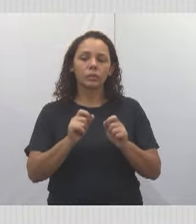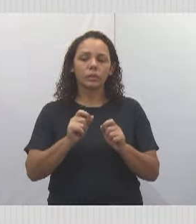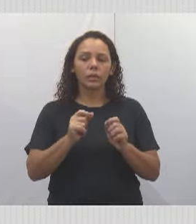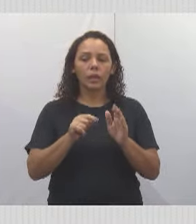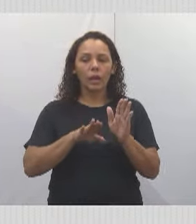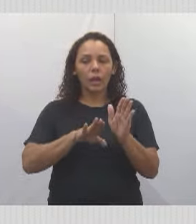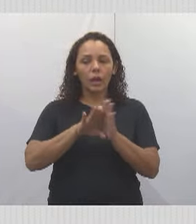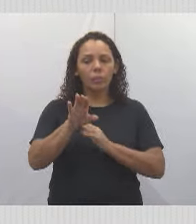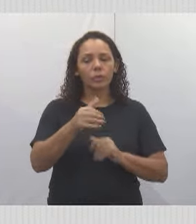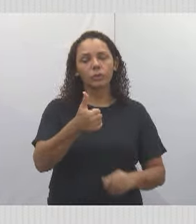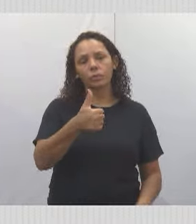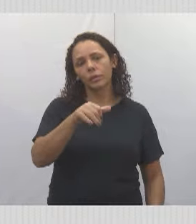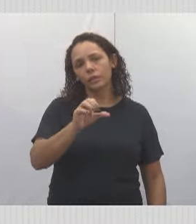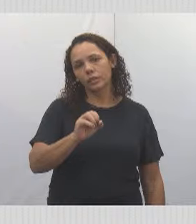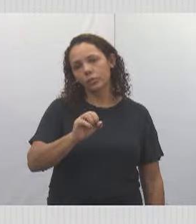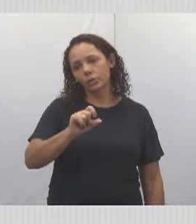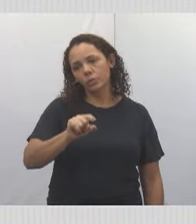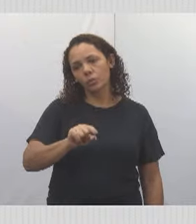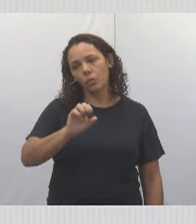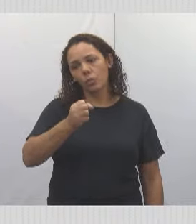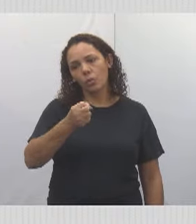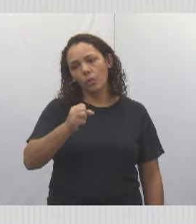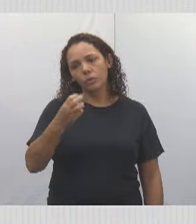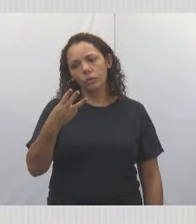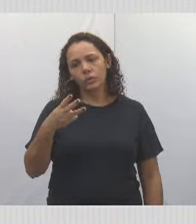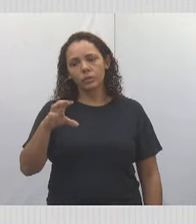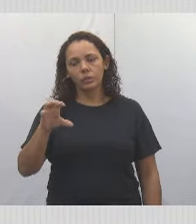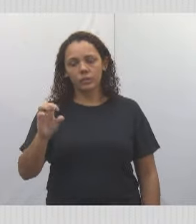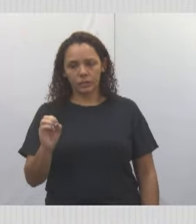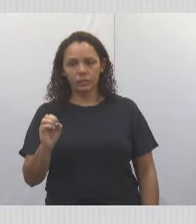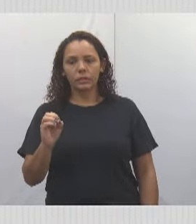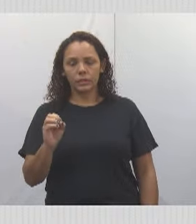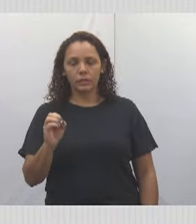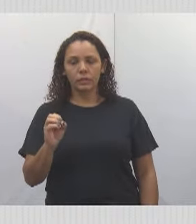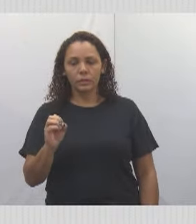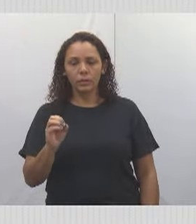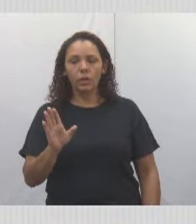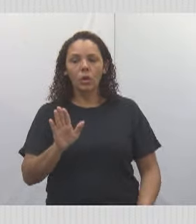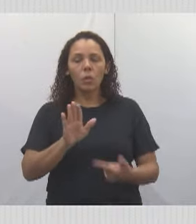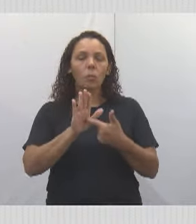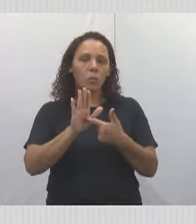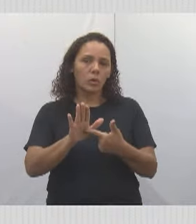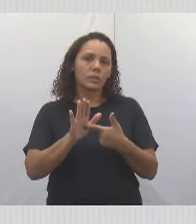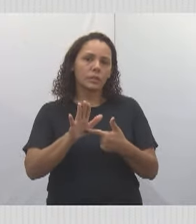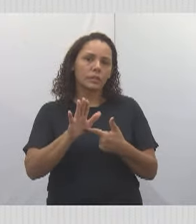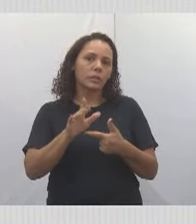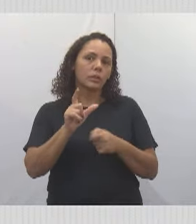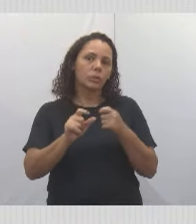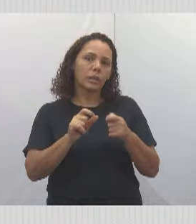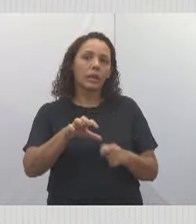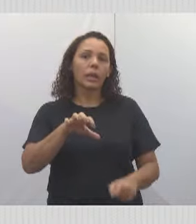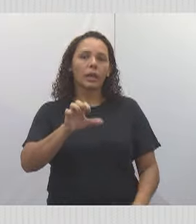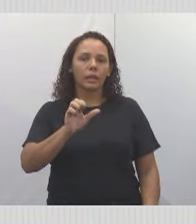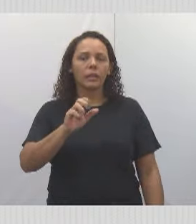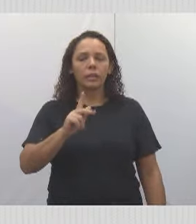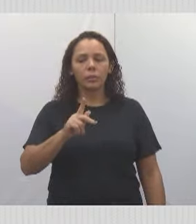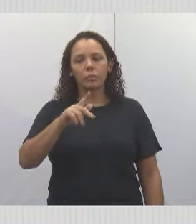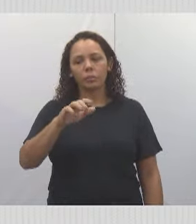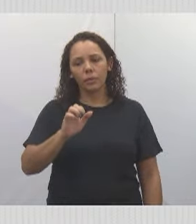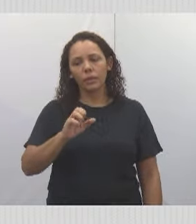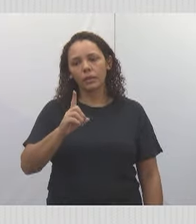10.830. Evidenciando, então, a epidemia, conforme a doutora Águeda havia já sinalizado.